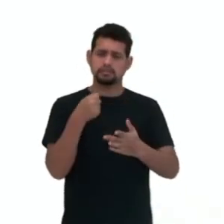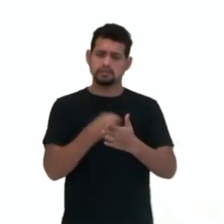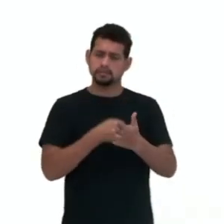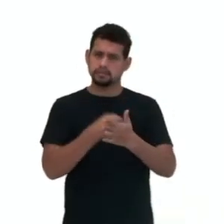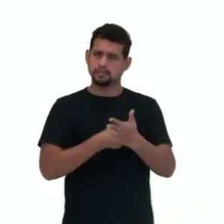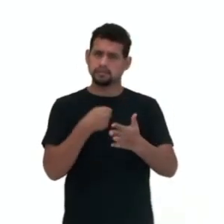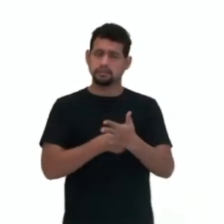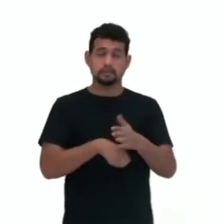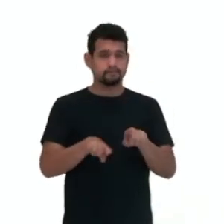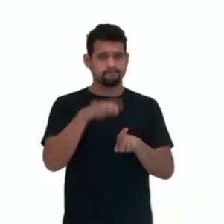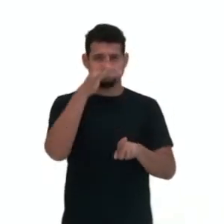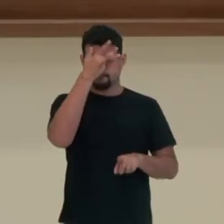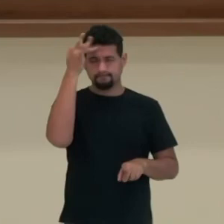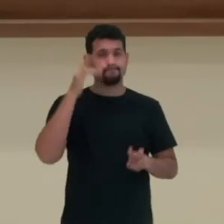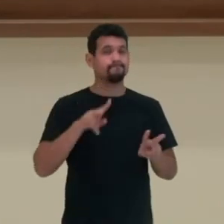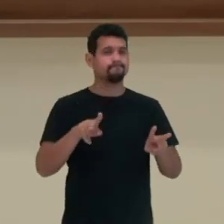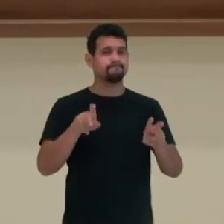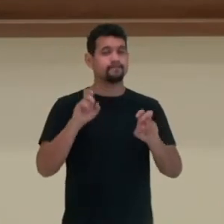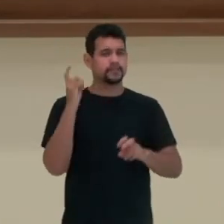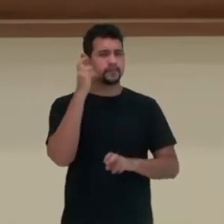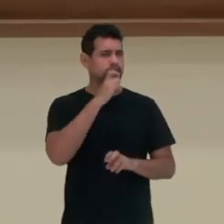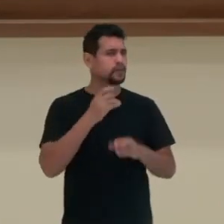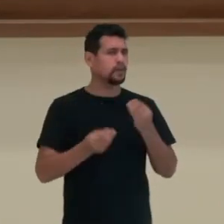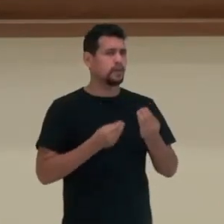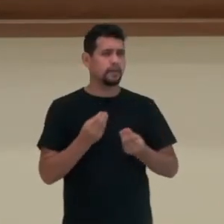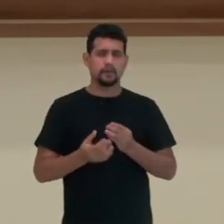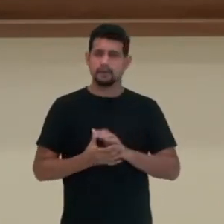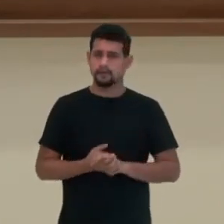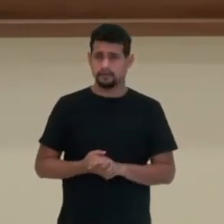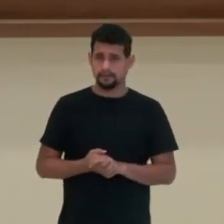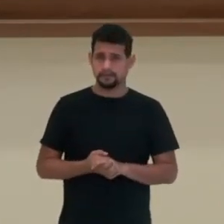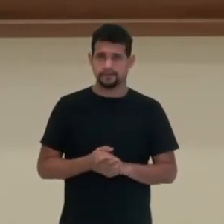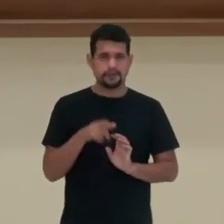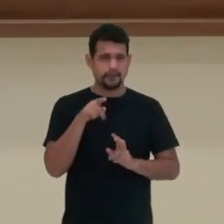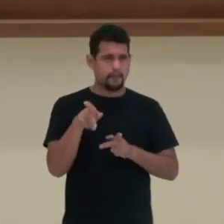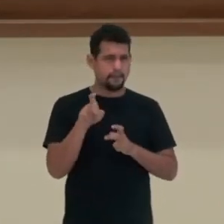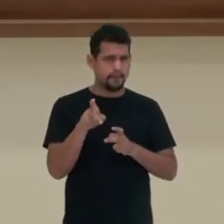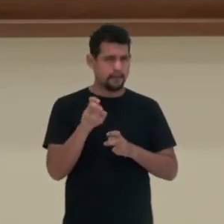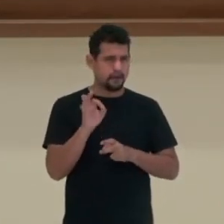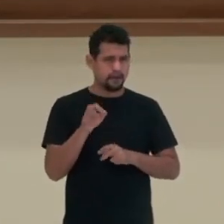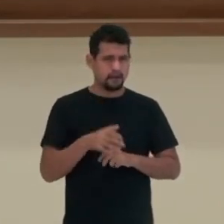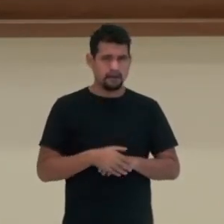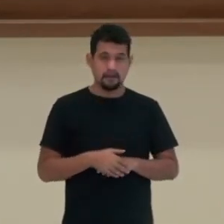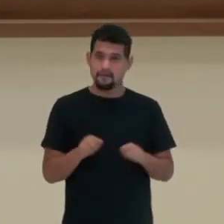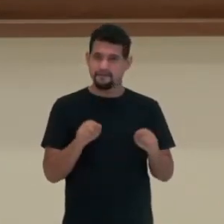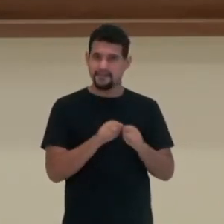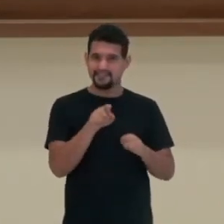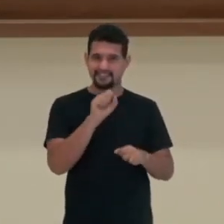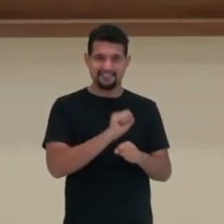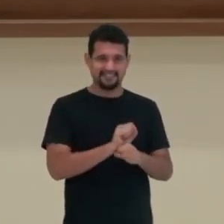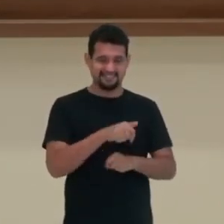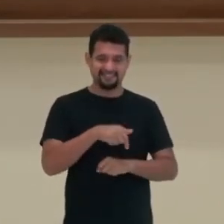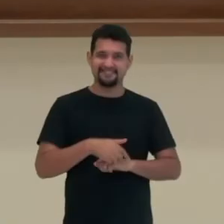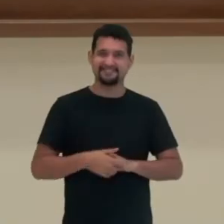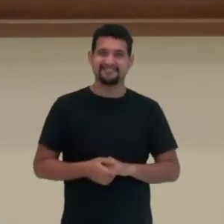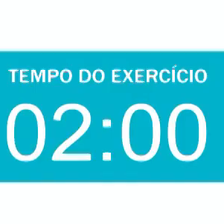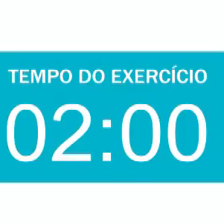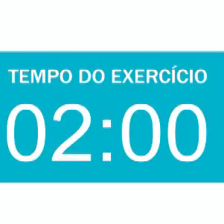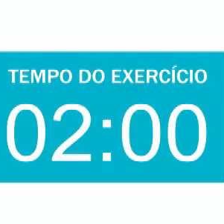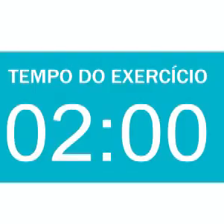pelos autores em relação a essas dificuldades? Percebeu bem? Faz aí, que eu te aguardo aqui.